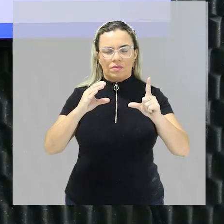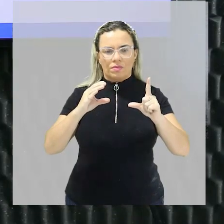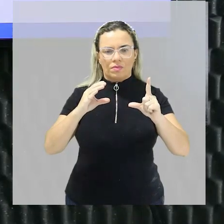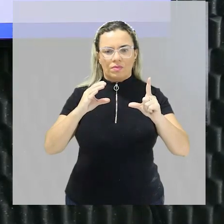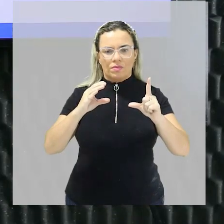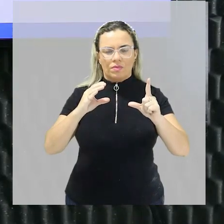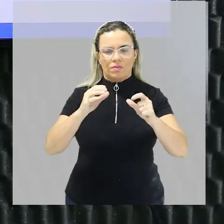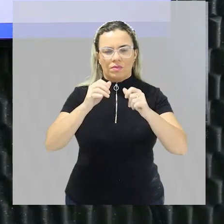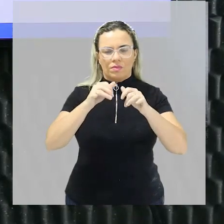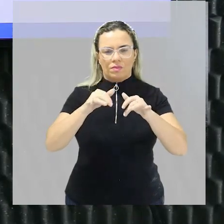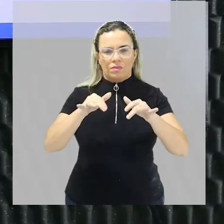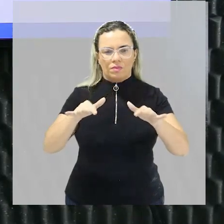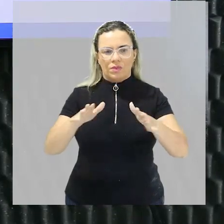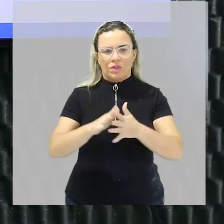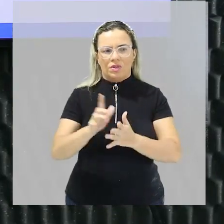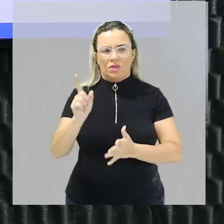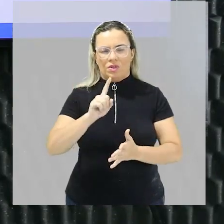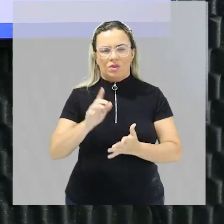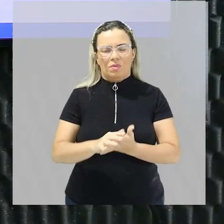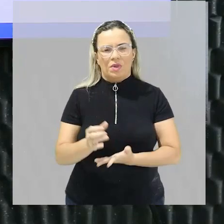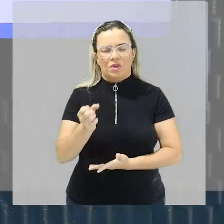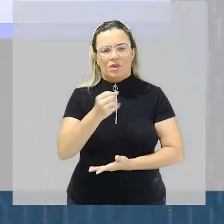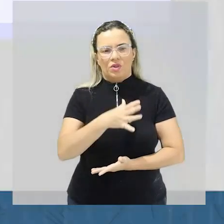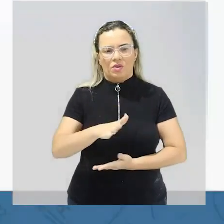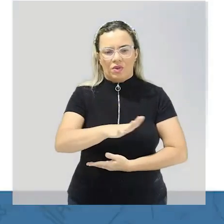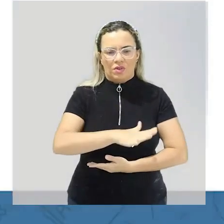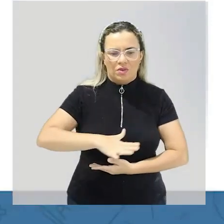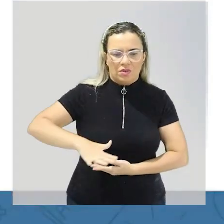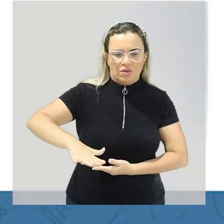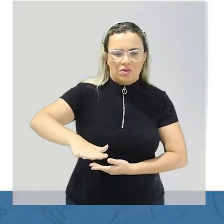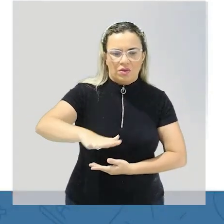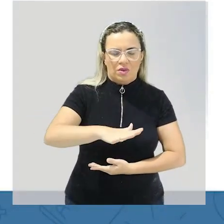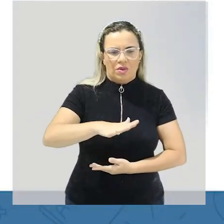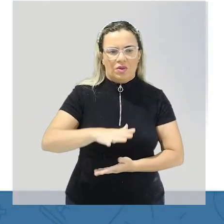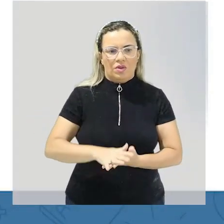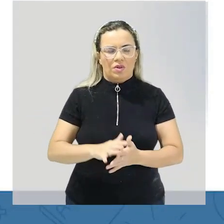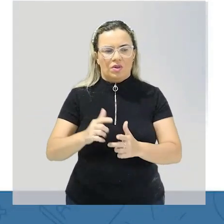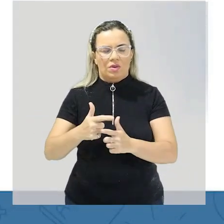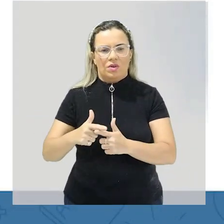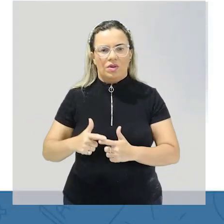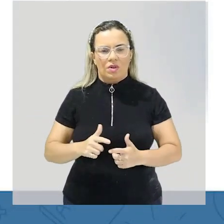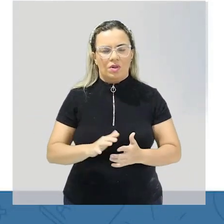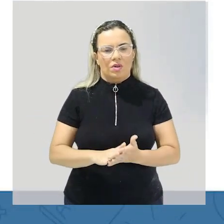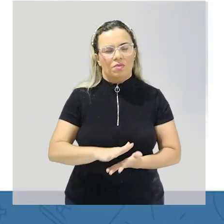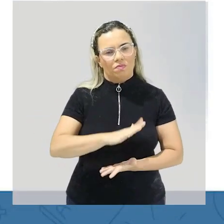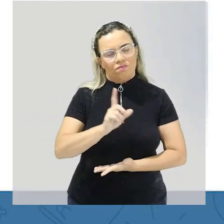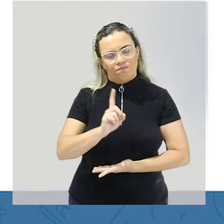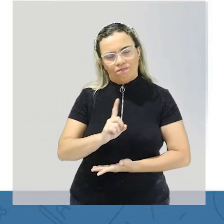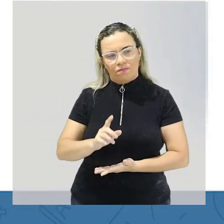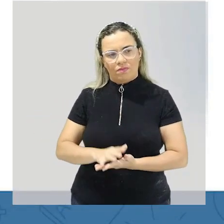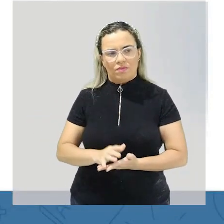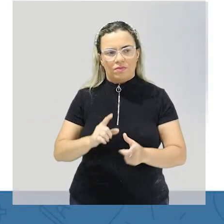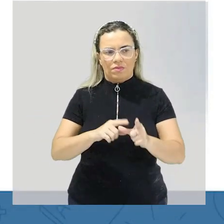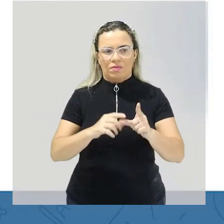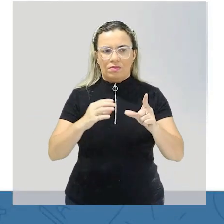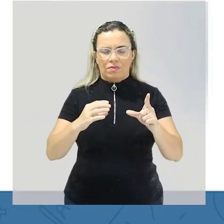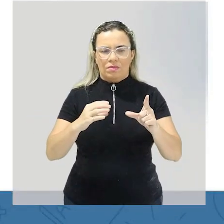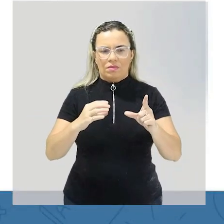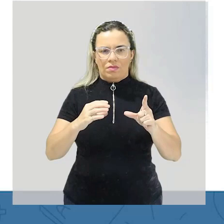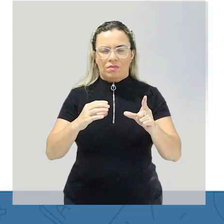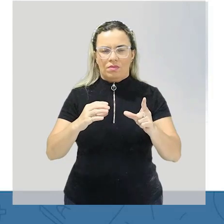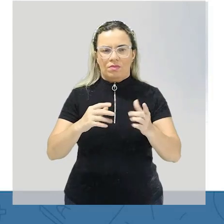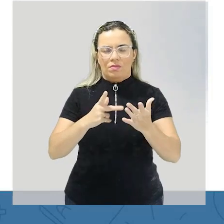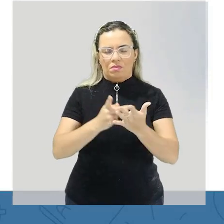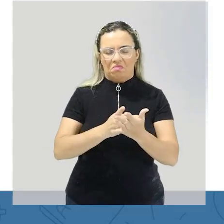de manifestação e não redistribuição do espaço. Seria uma espécie nova de expressão de arte. A letra C, que